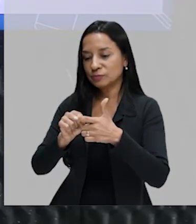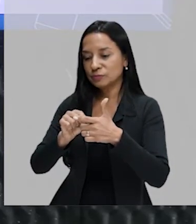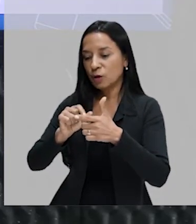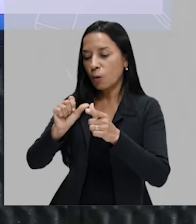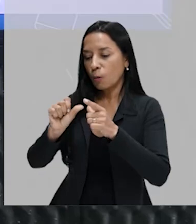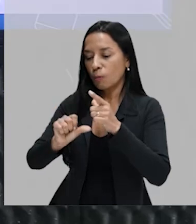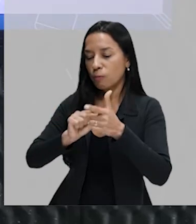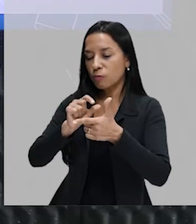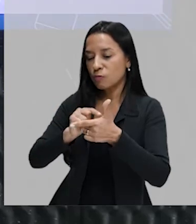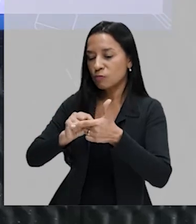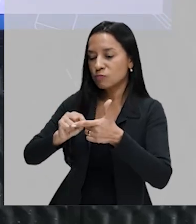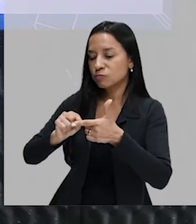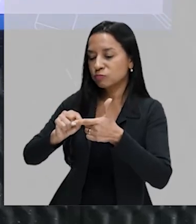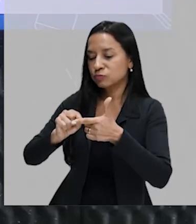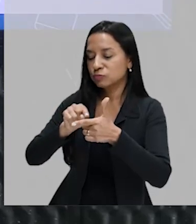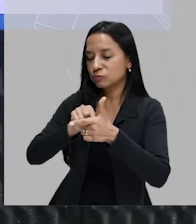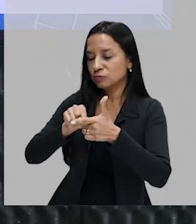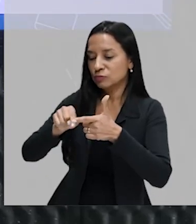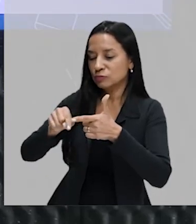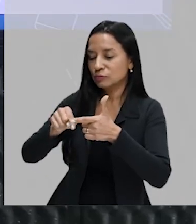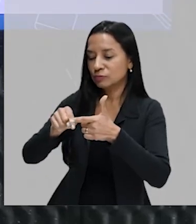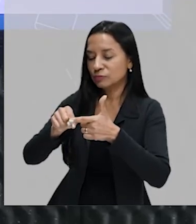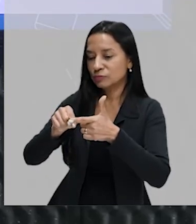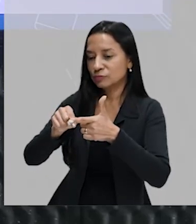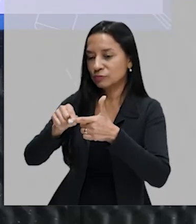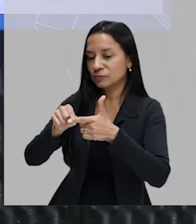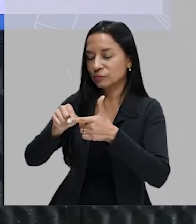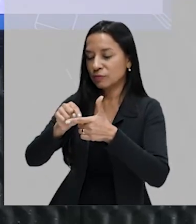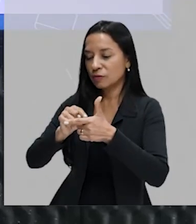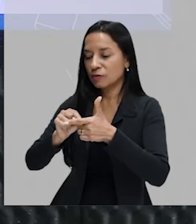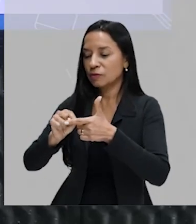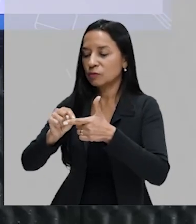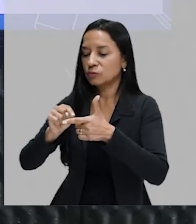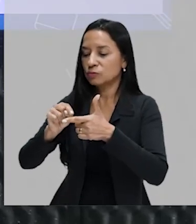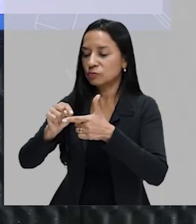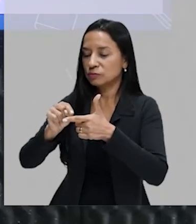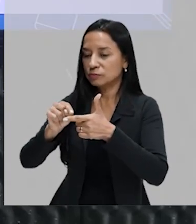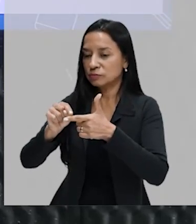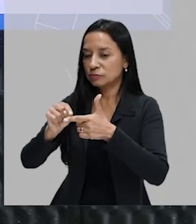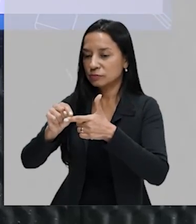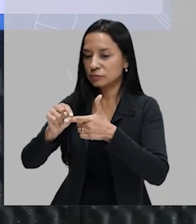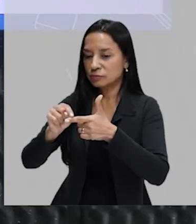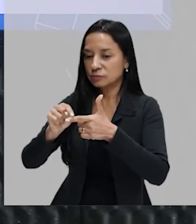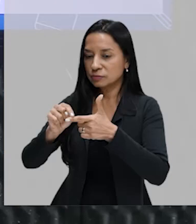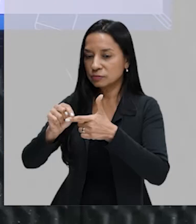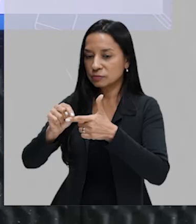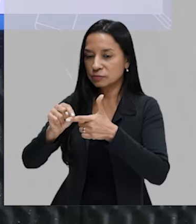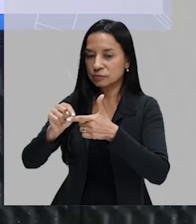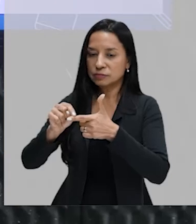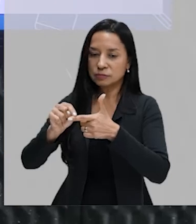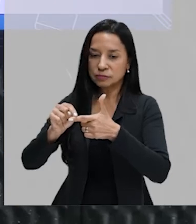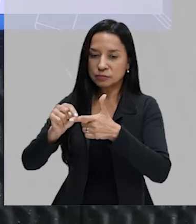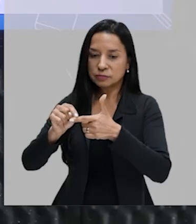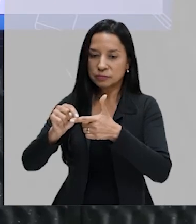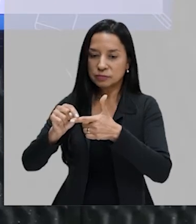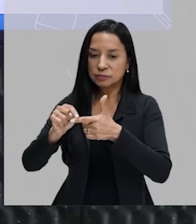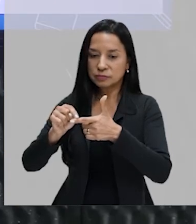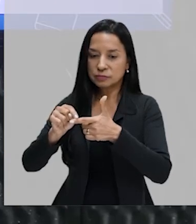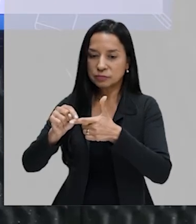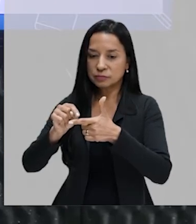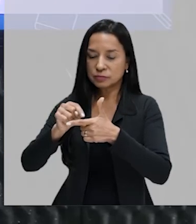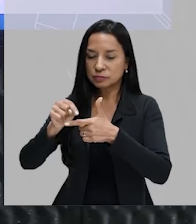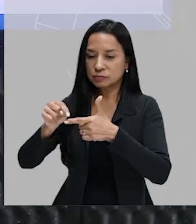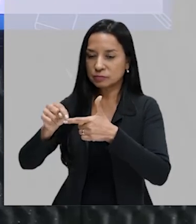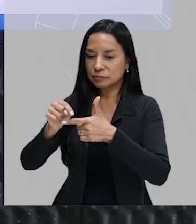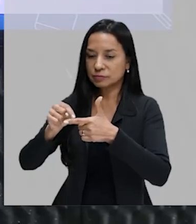migram para o epidídimo. Do epidídimo, eles vão subir para o ducto deferente, que é esse canalzinho